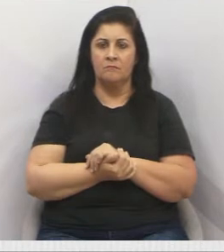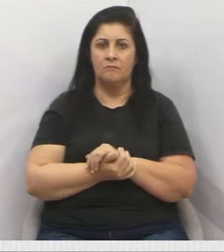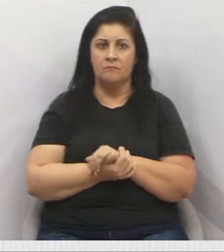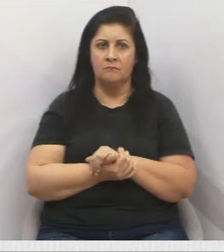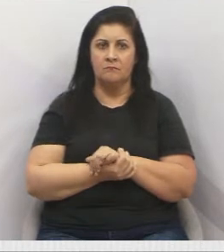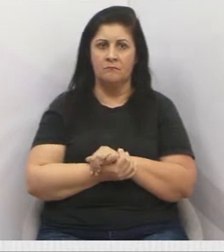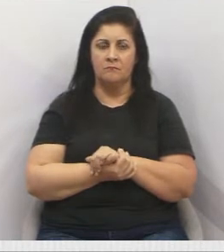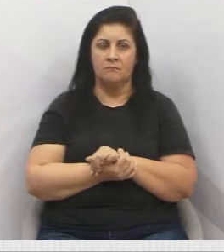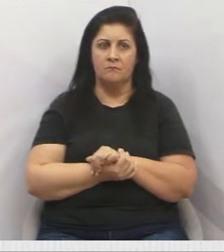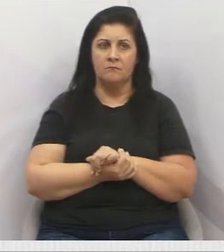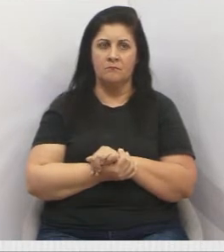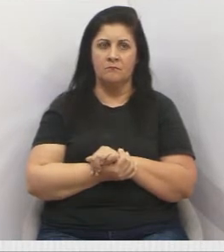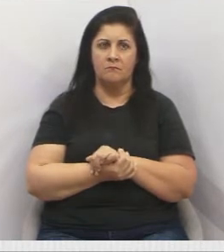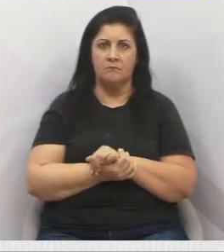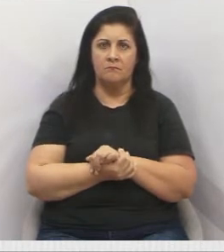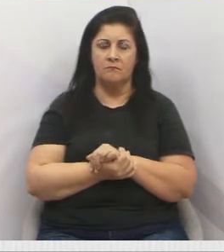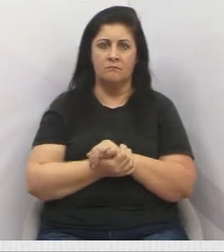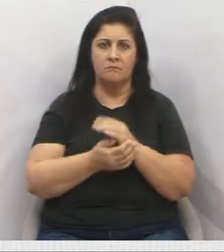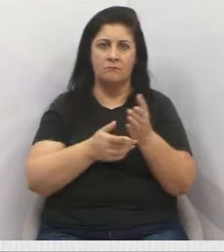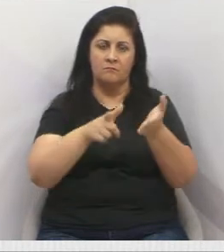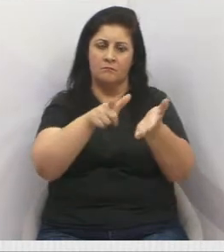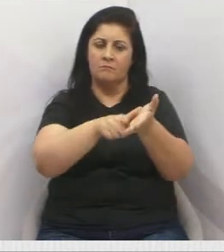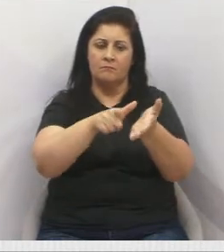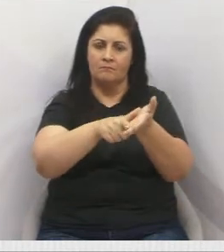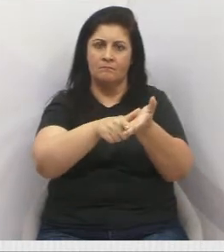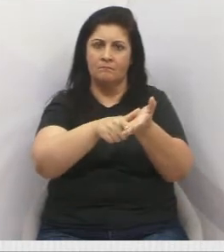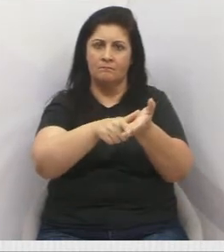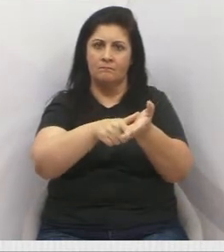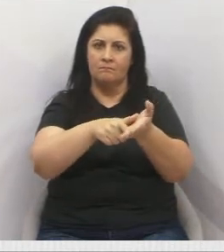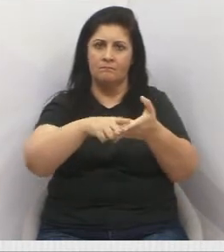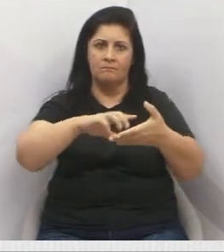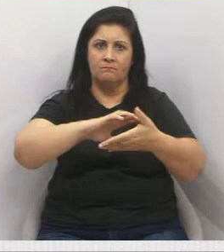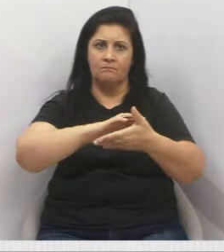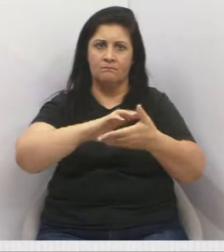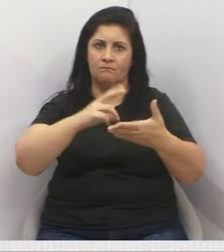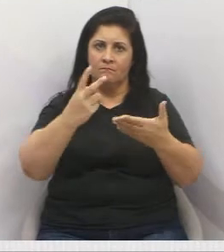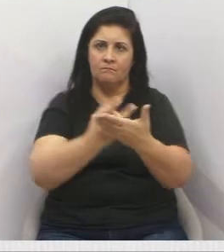Essa aqui está totalmente inconclusivo, não dá.